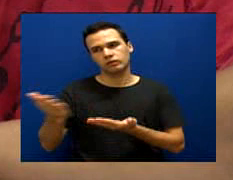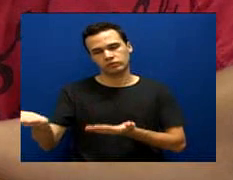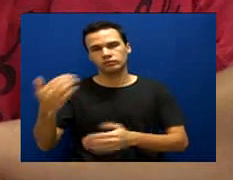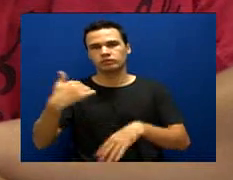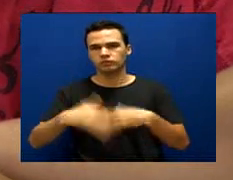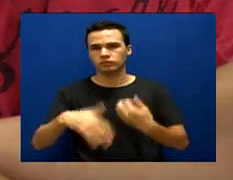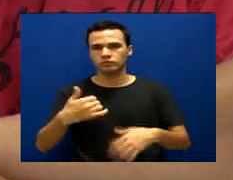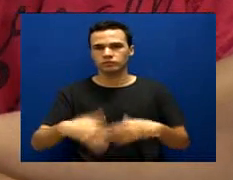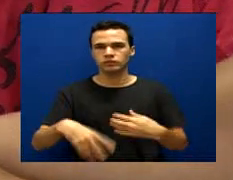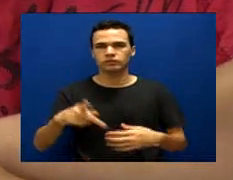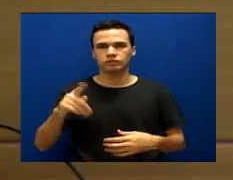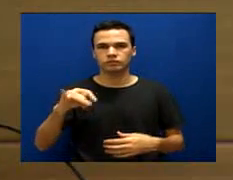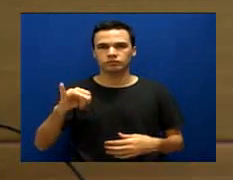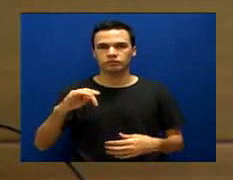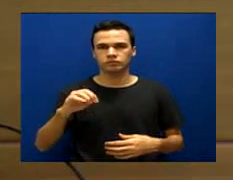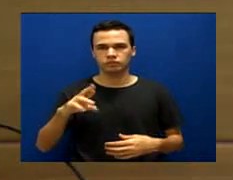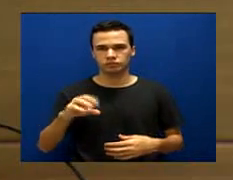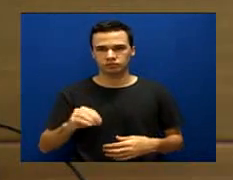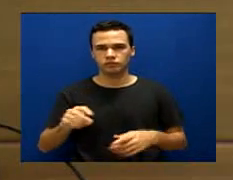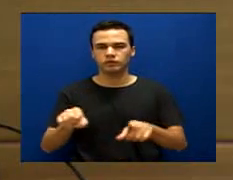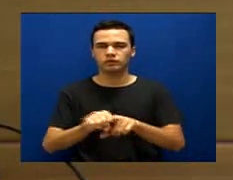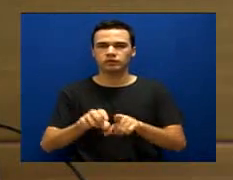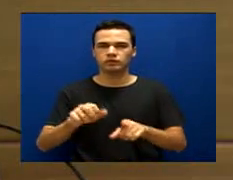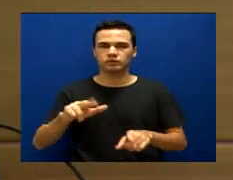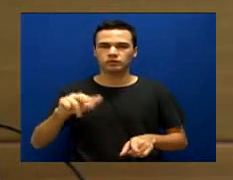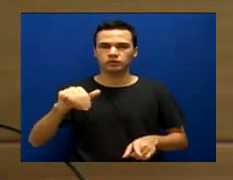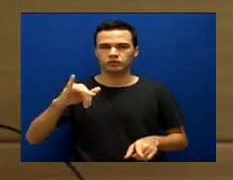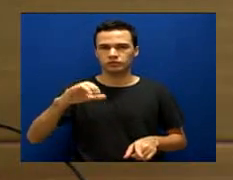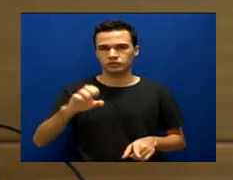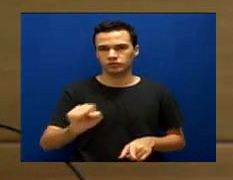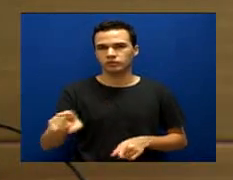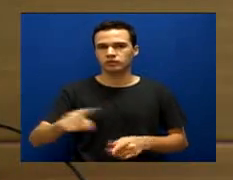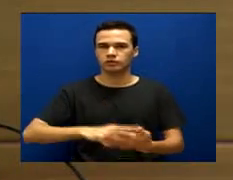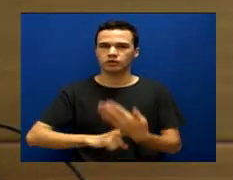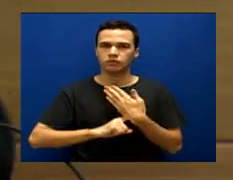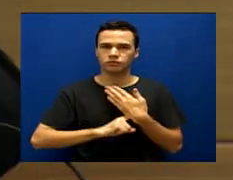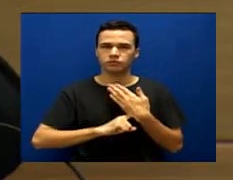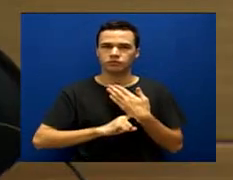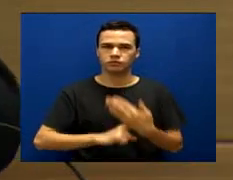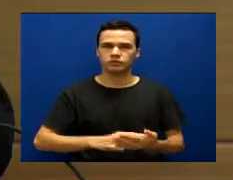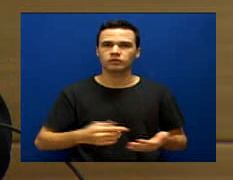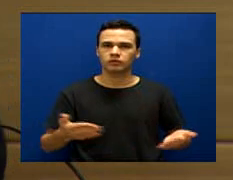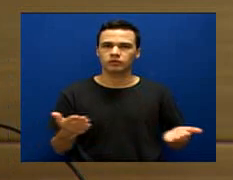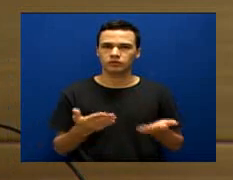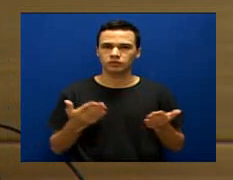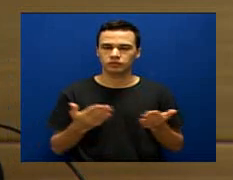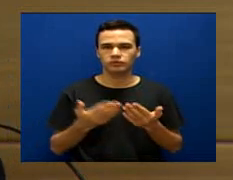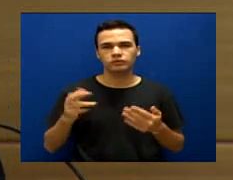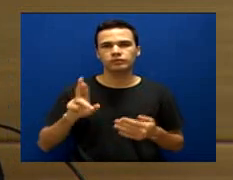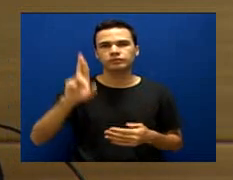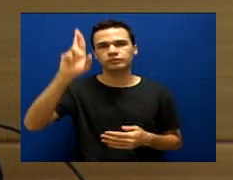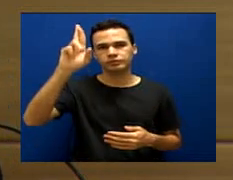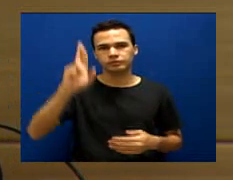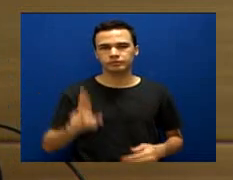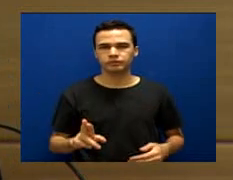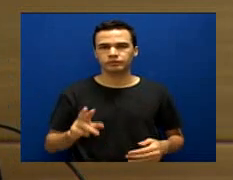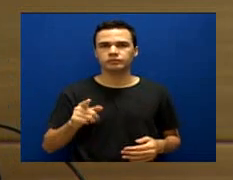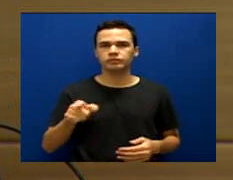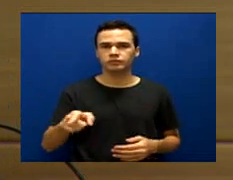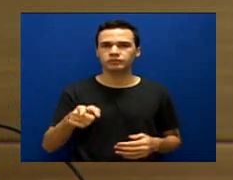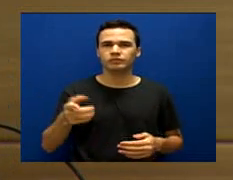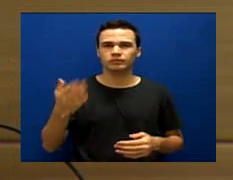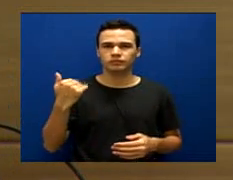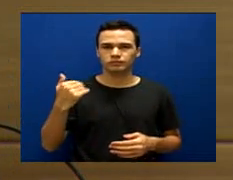tanto o Dr. Pietro e a Dra. Eunice, vai nos auxiliar. A administração